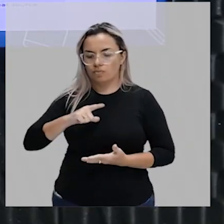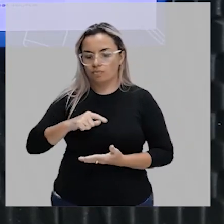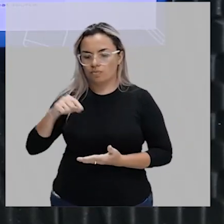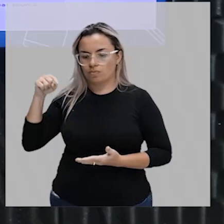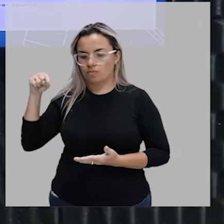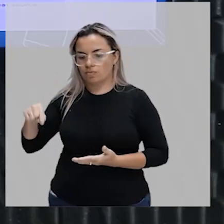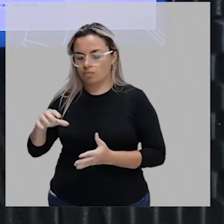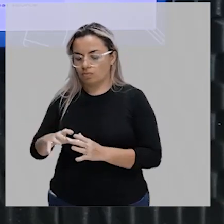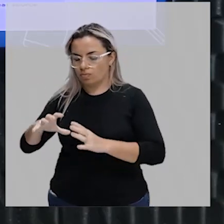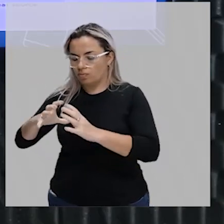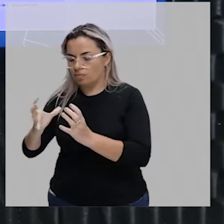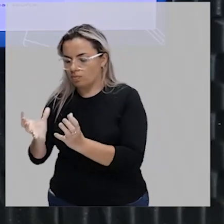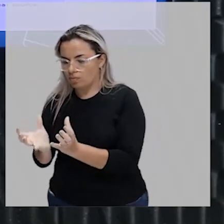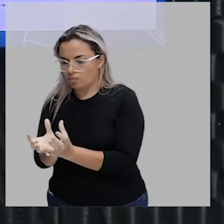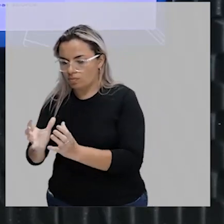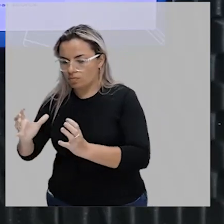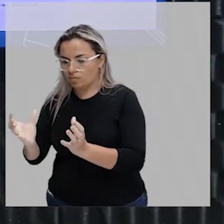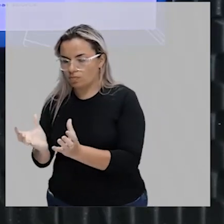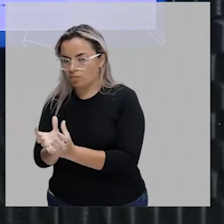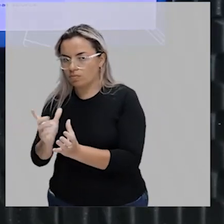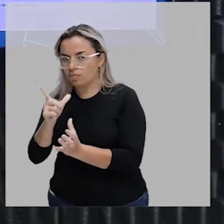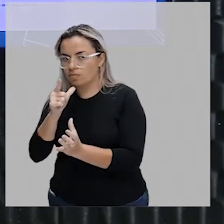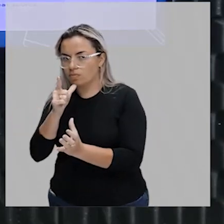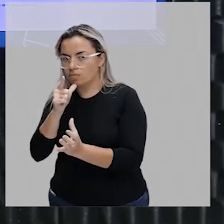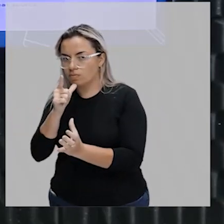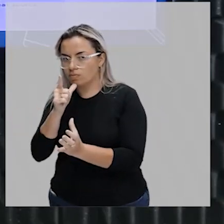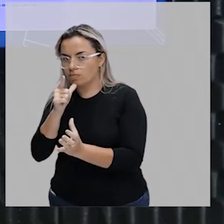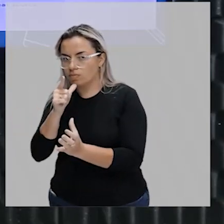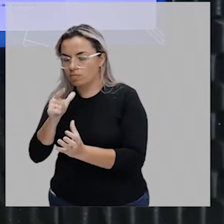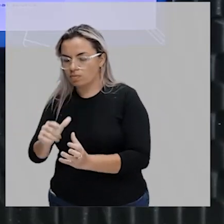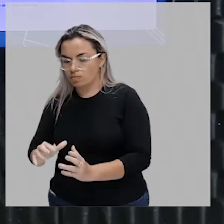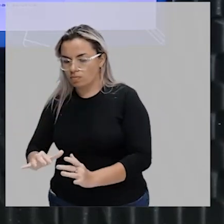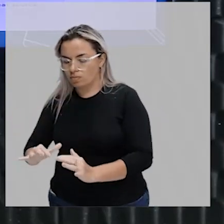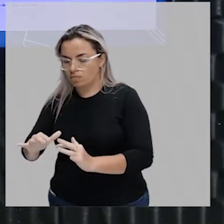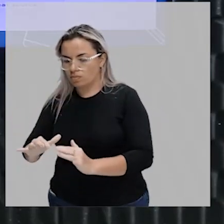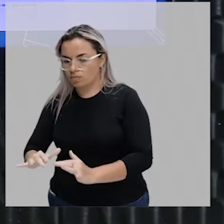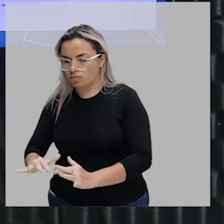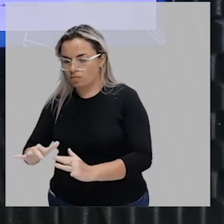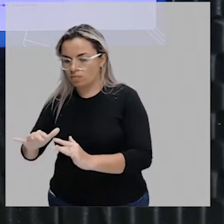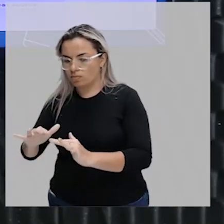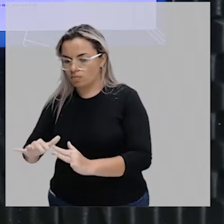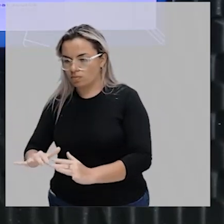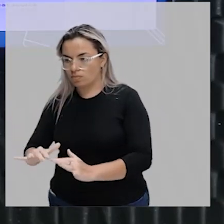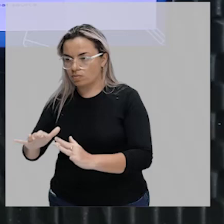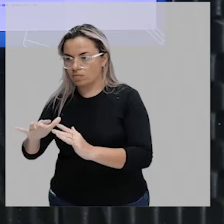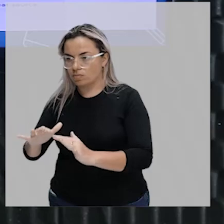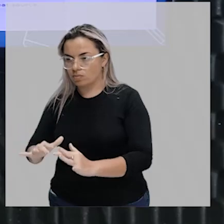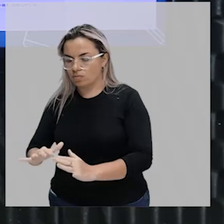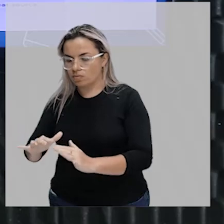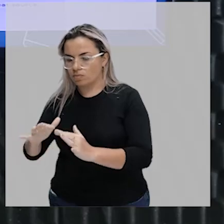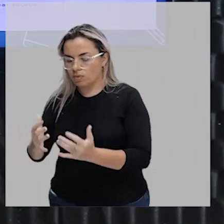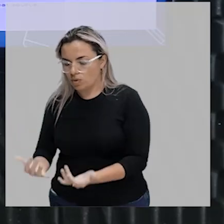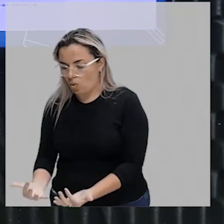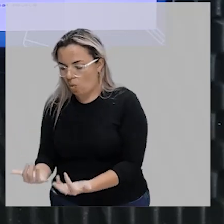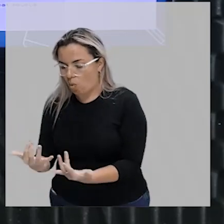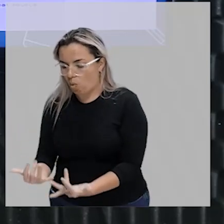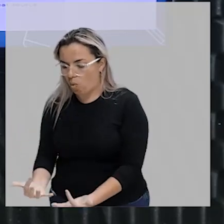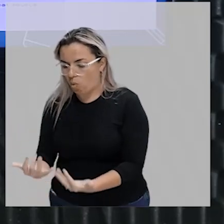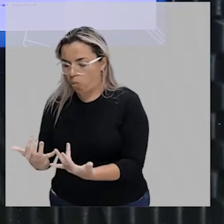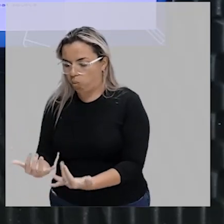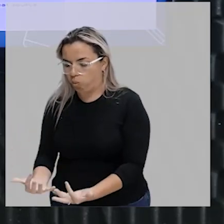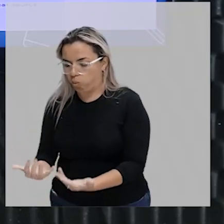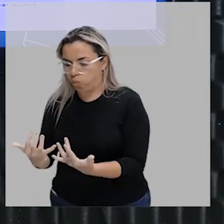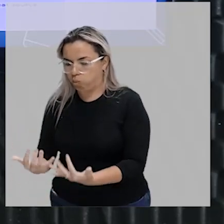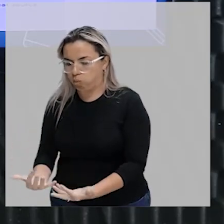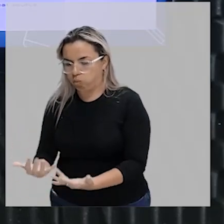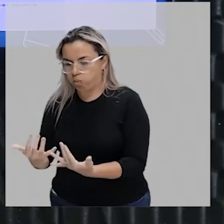aqui que tem água no seu estado líquido. E essa água, ela é aquecida, tá? Aqui